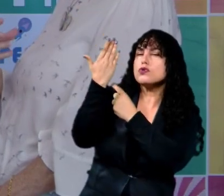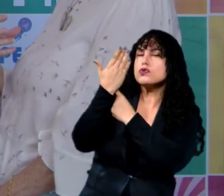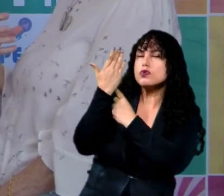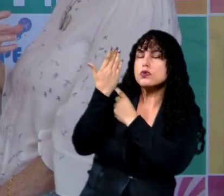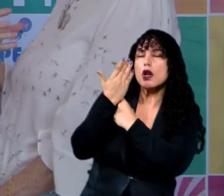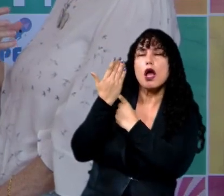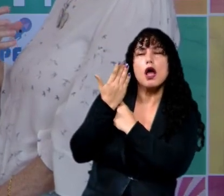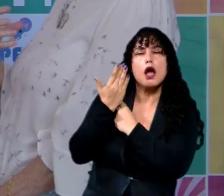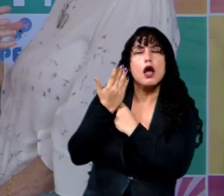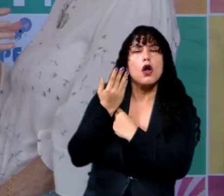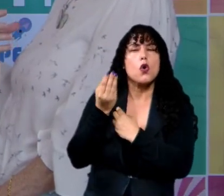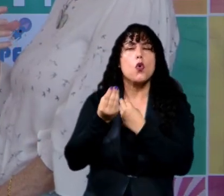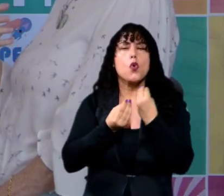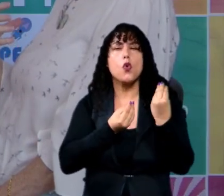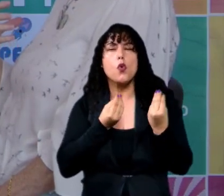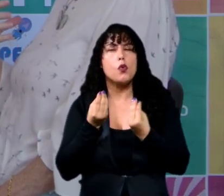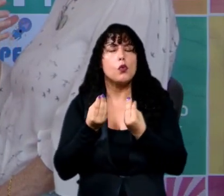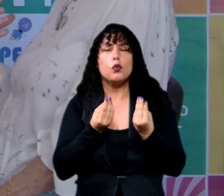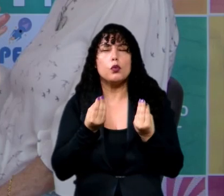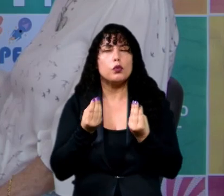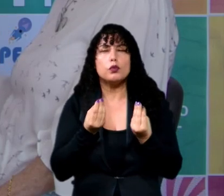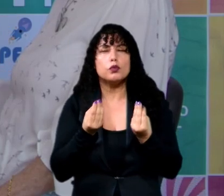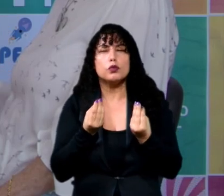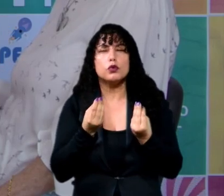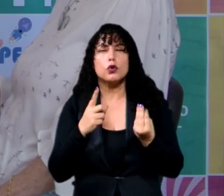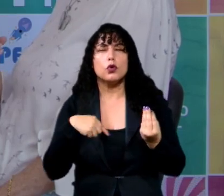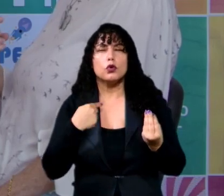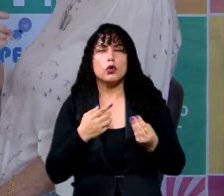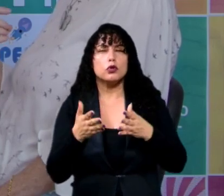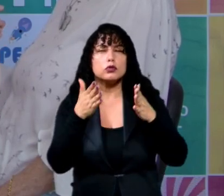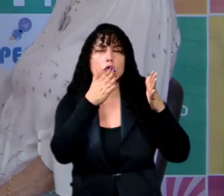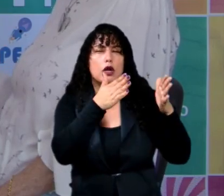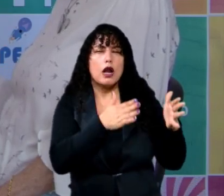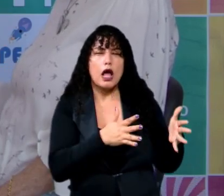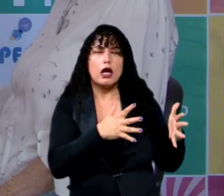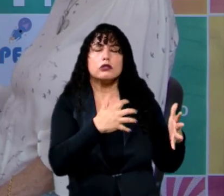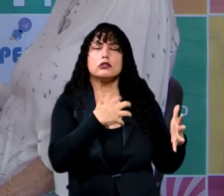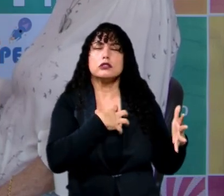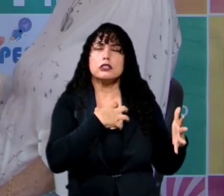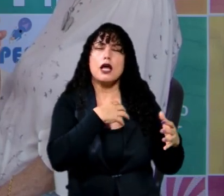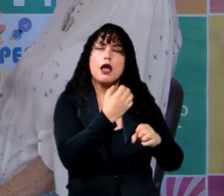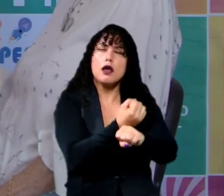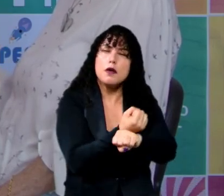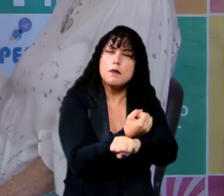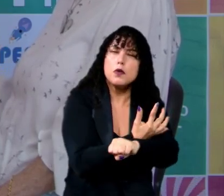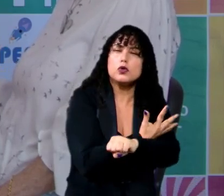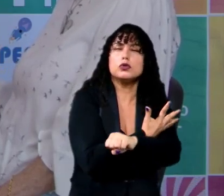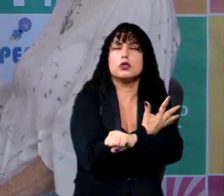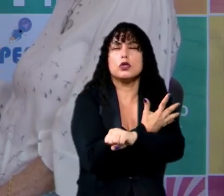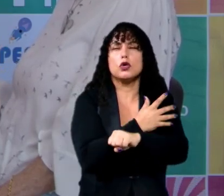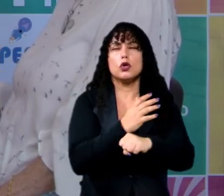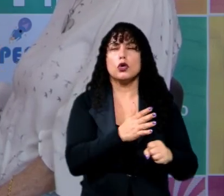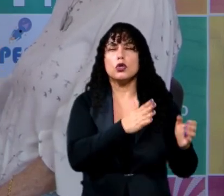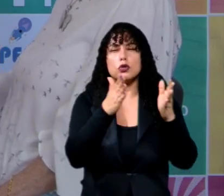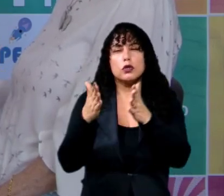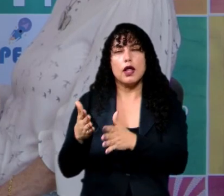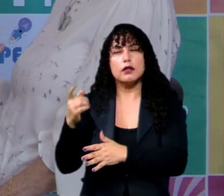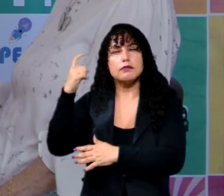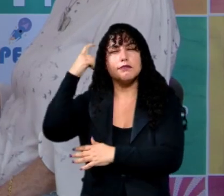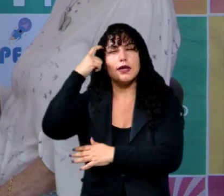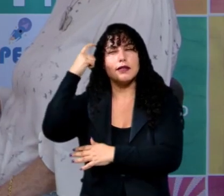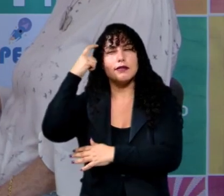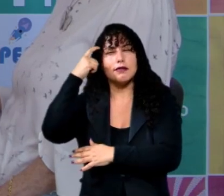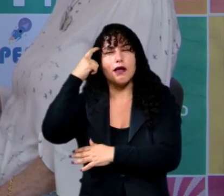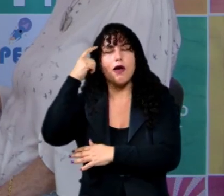lidar com o nosso lado instintivo, o nosso lado emocional e o nosso lado mental